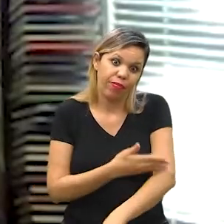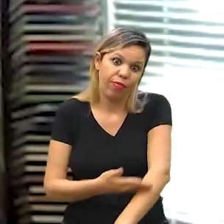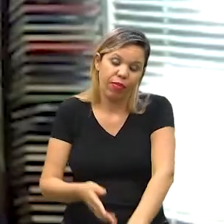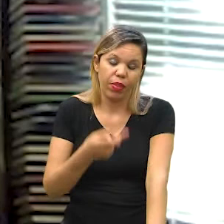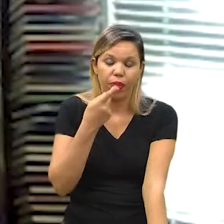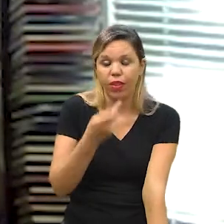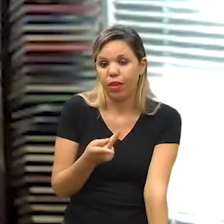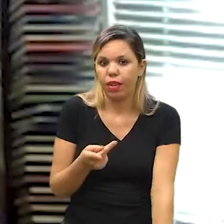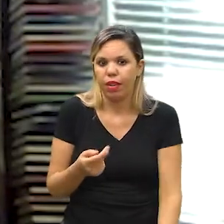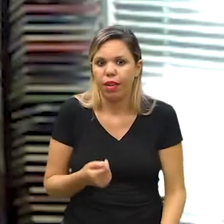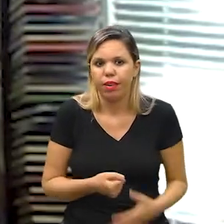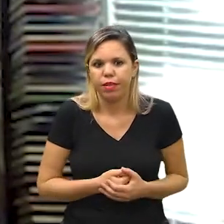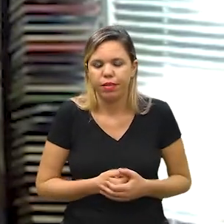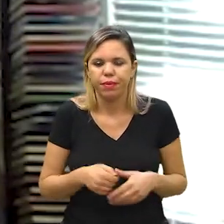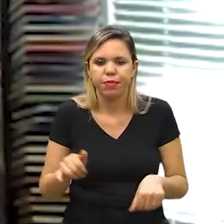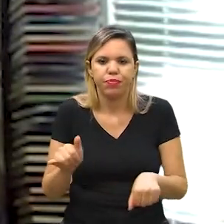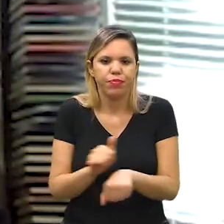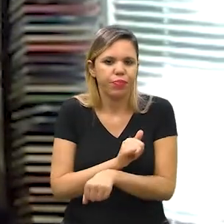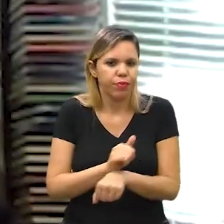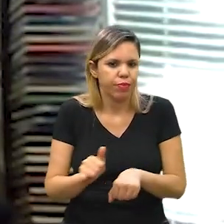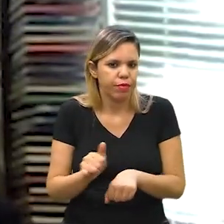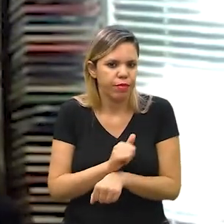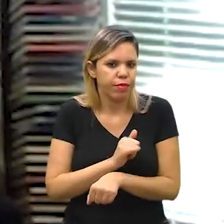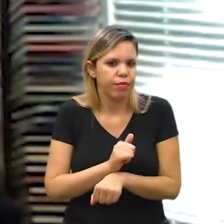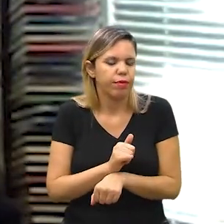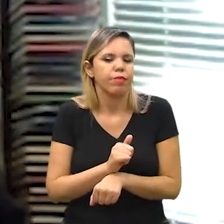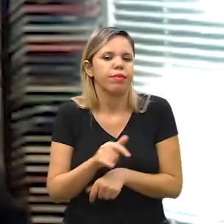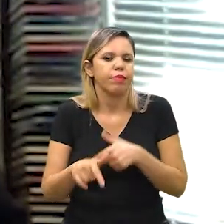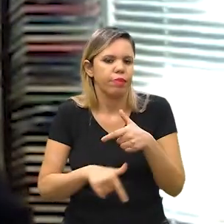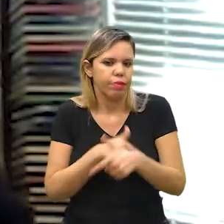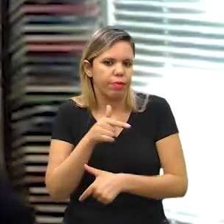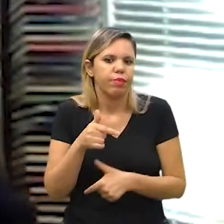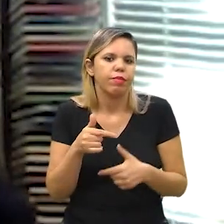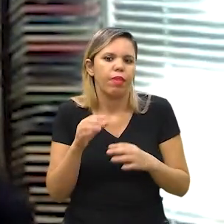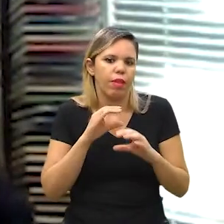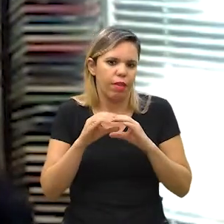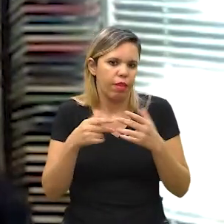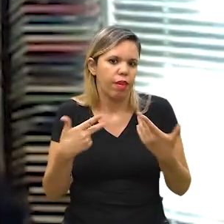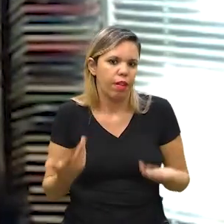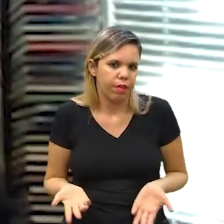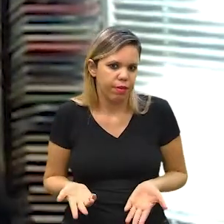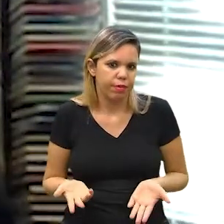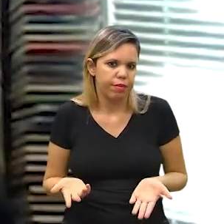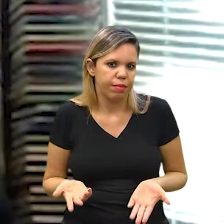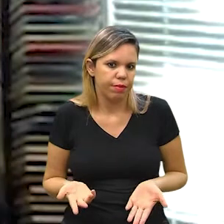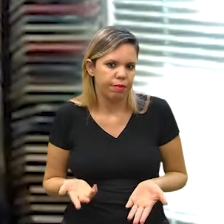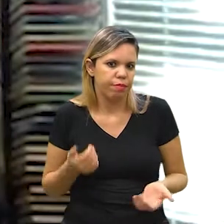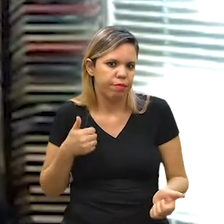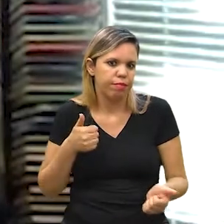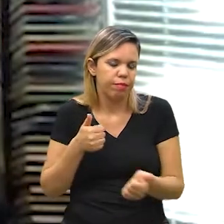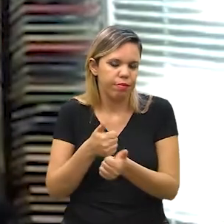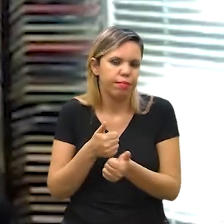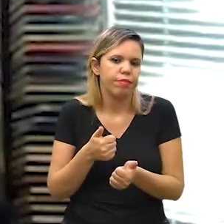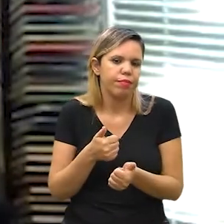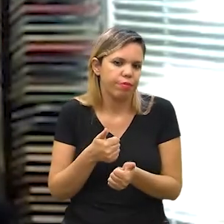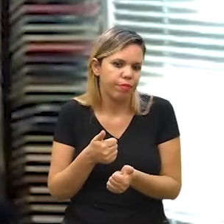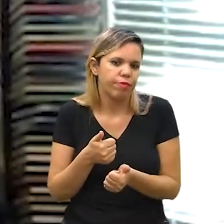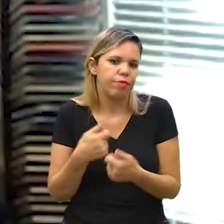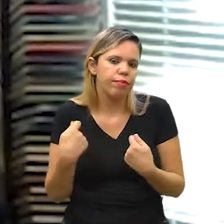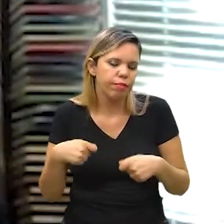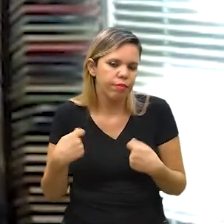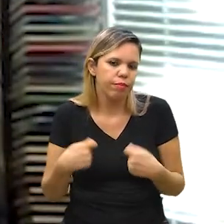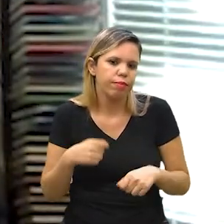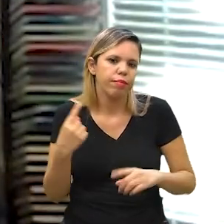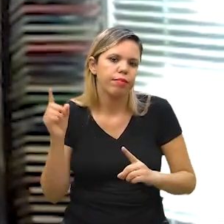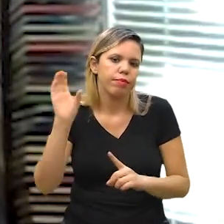mesmo. A gente costuma dizer que eles são o estratégico, tático e operacional, né? Então, eles acabam se aproximando mais